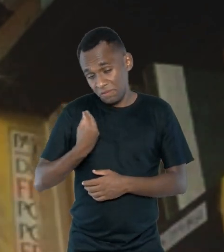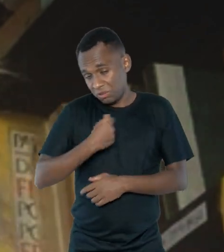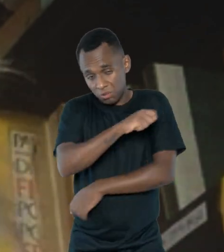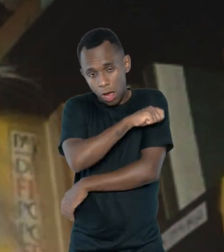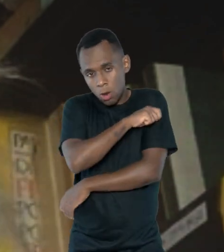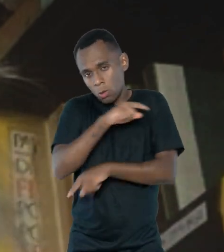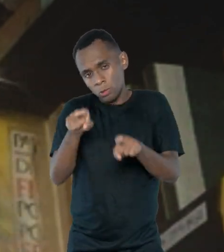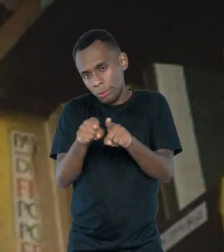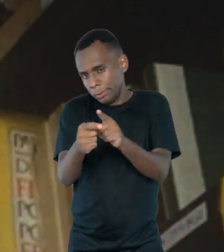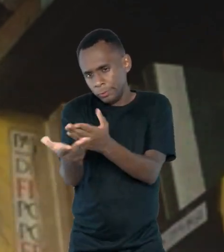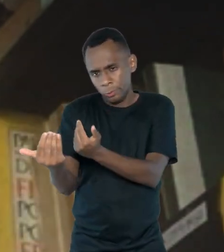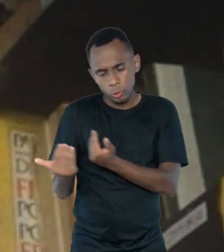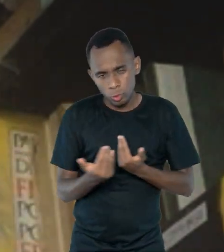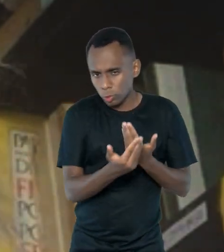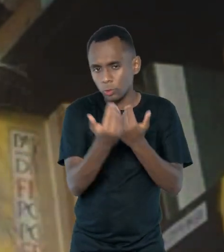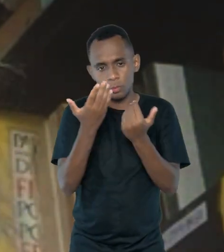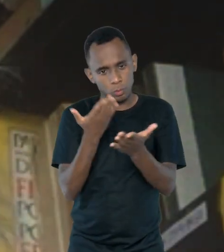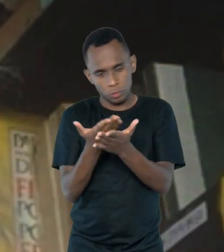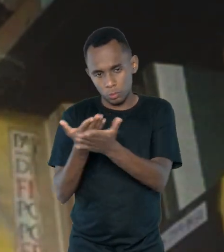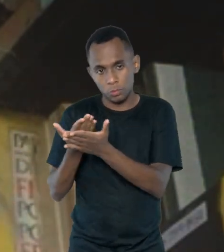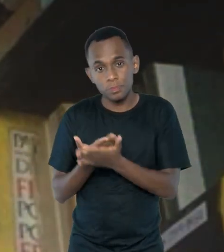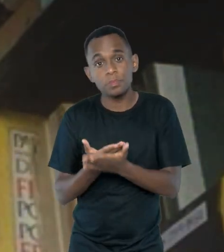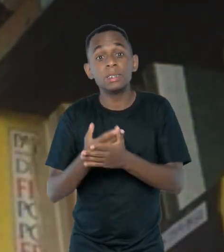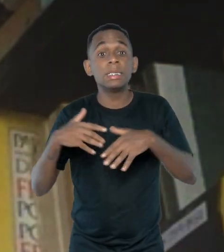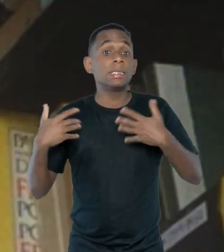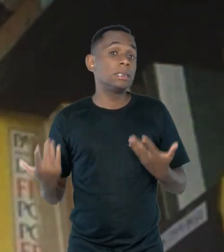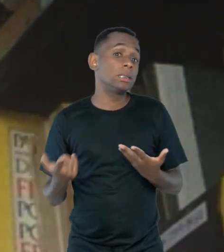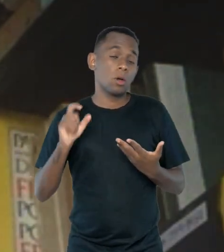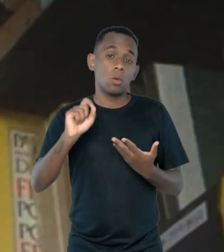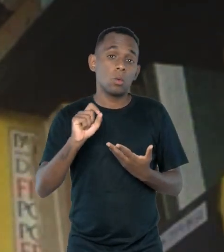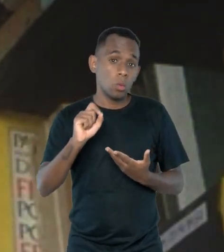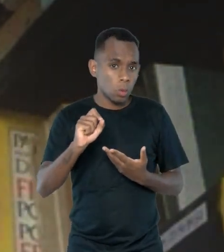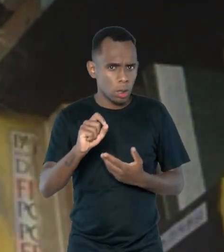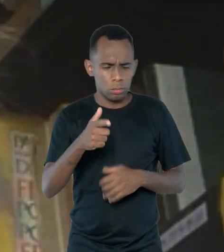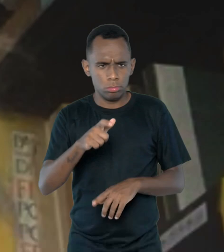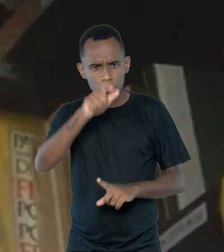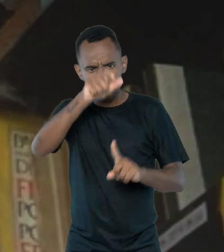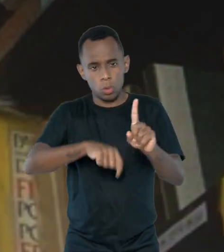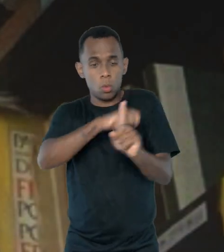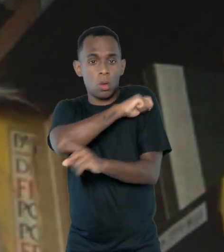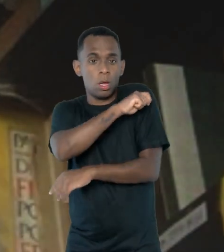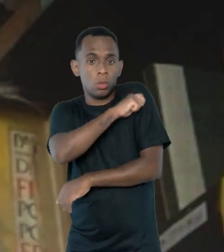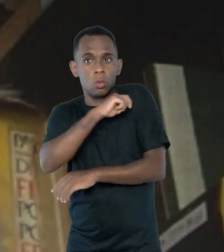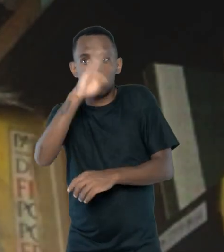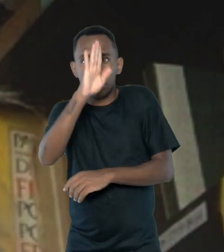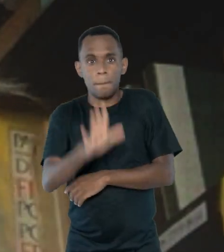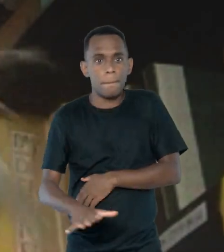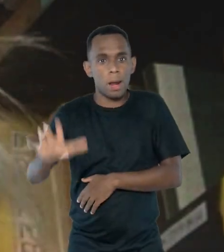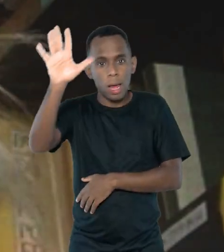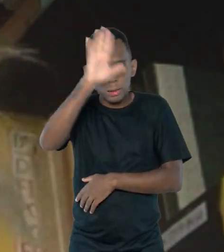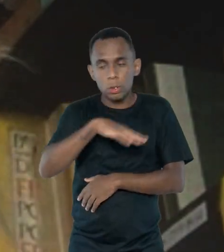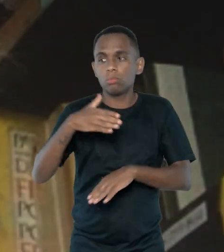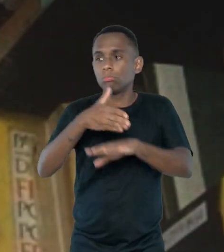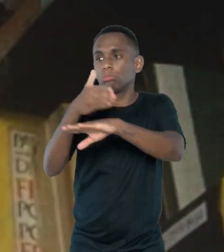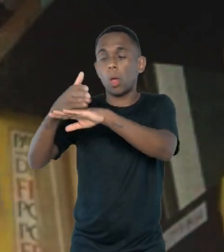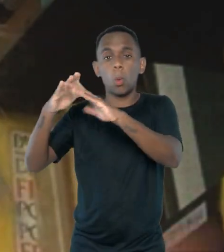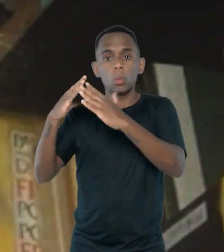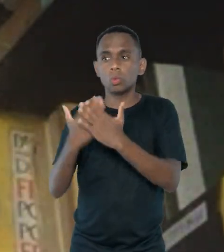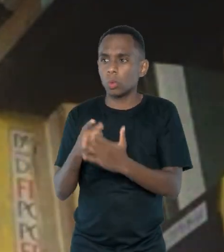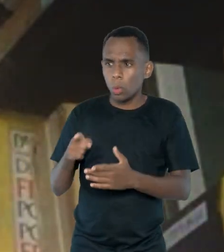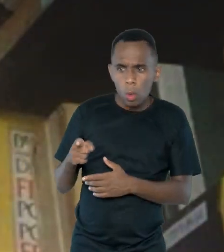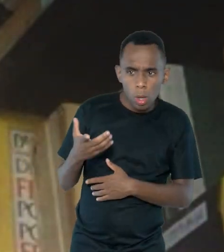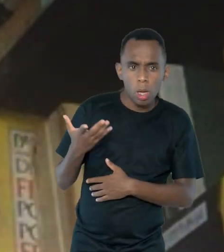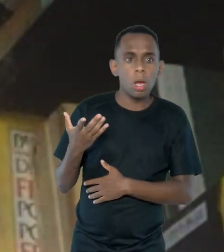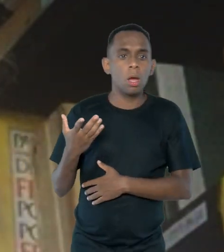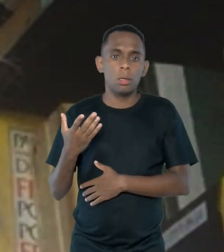meninos, dos adolescentes, dos estudantes. Então, não há um estudante no Brasil, por exemplo, que tenha passado por escola que não conheça